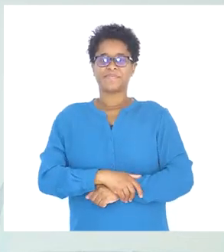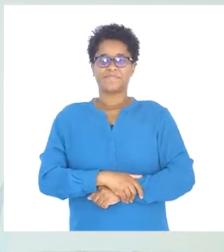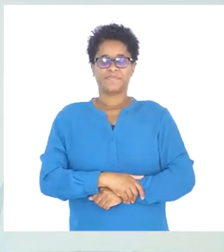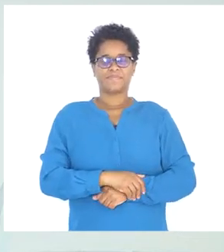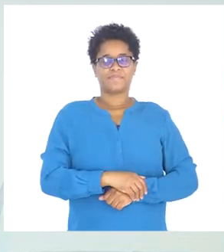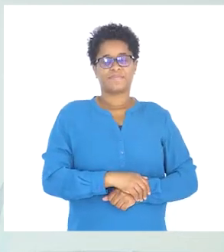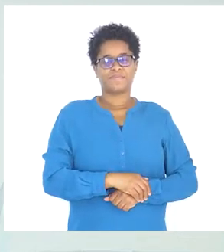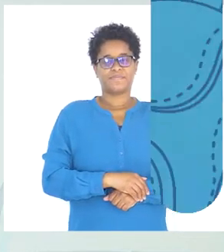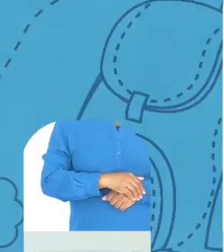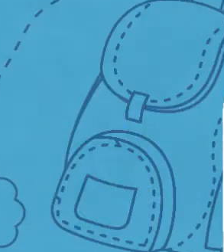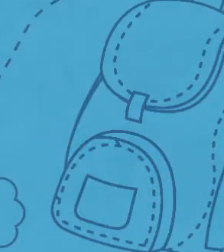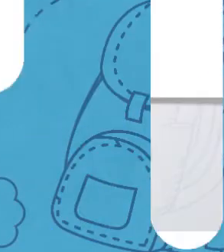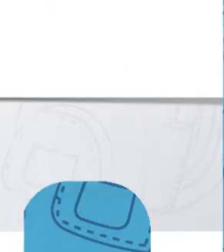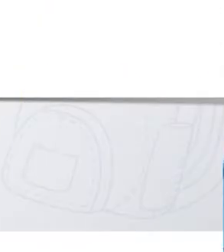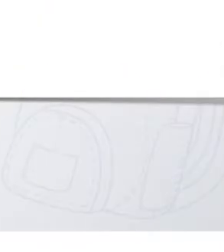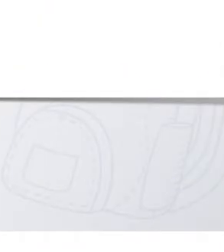lá?